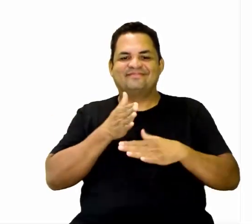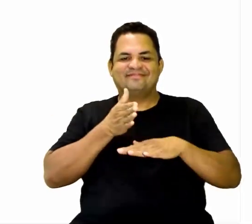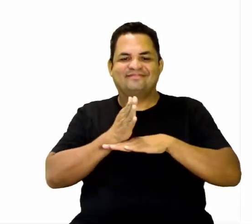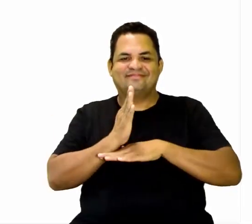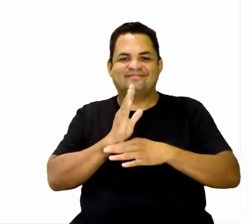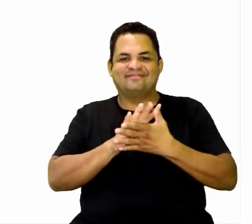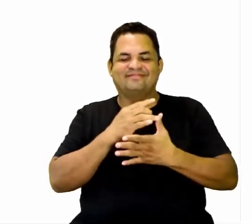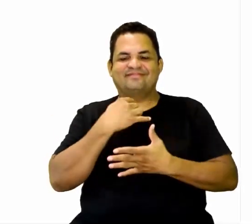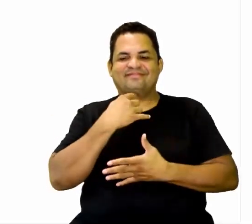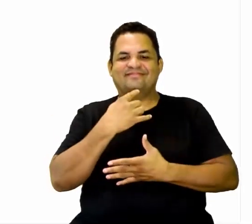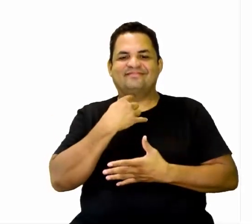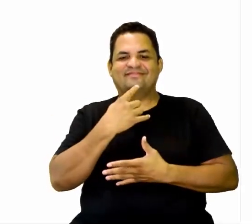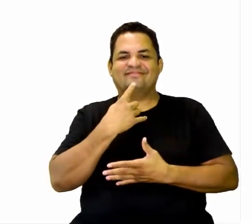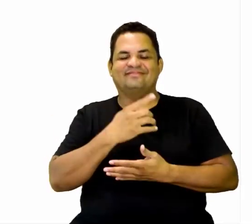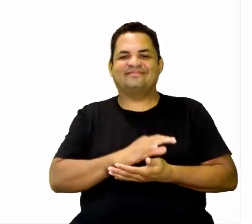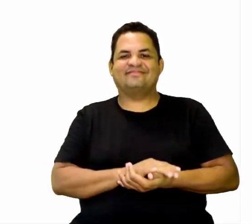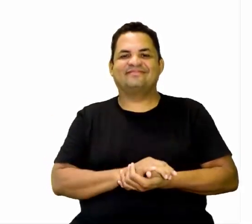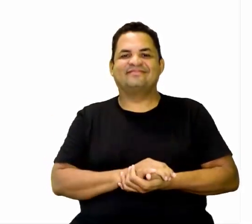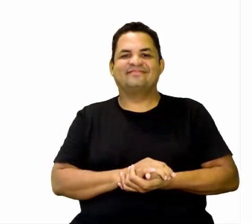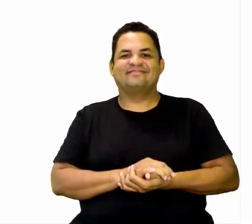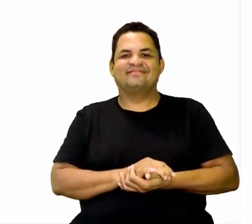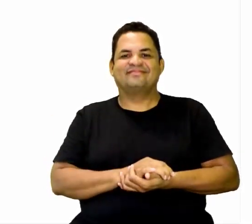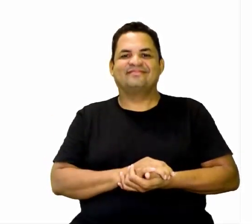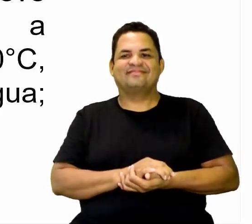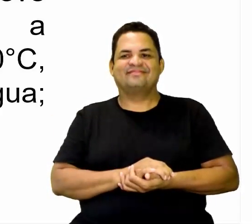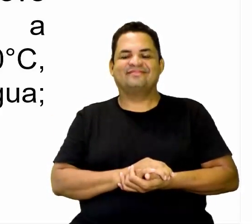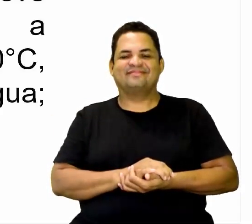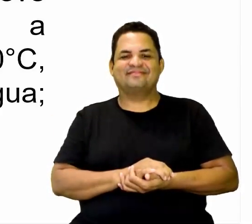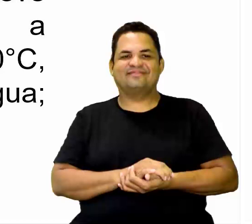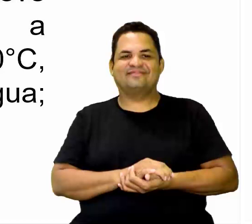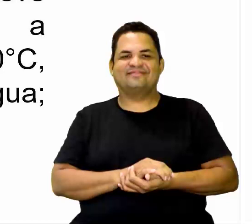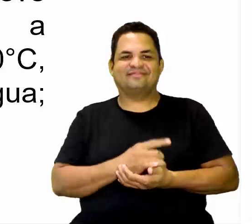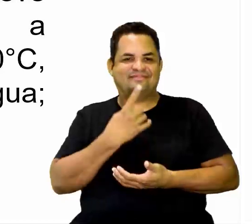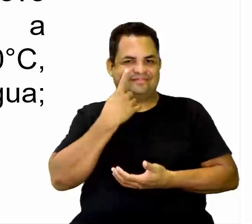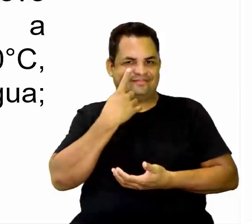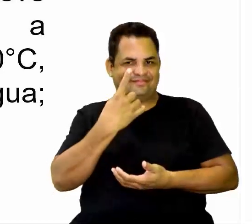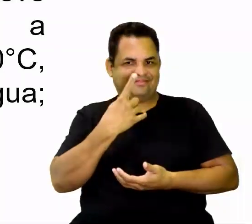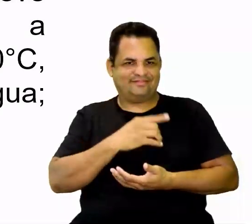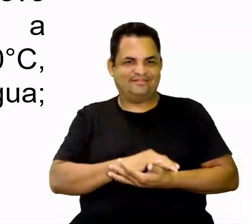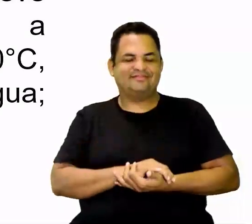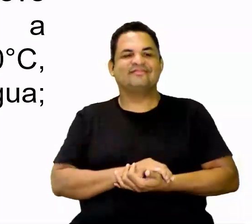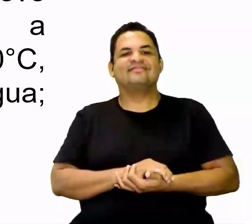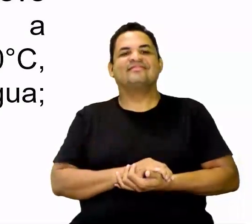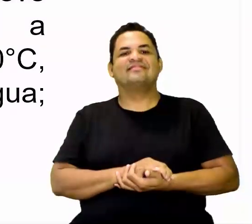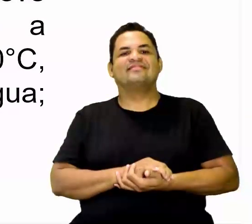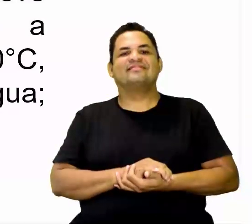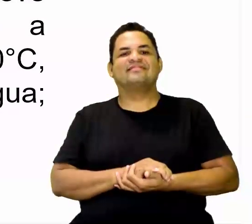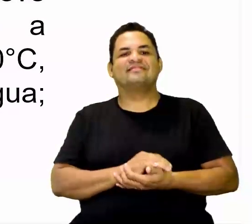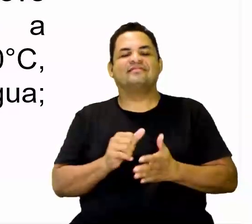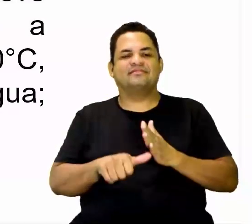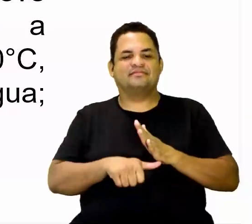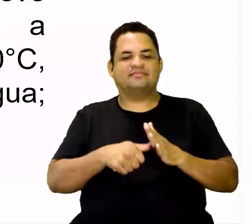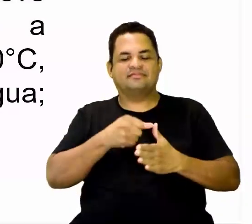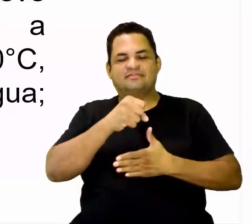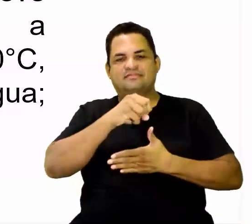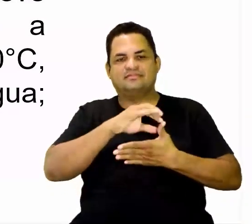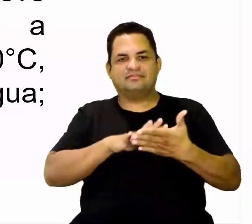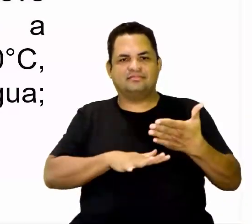tirando dúvidas. E no tirando dúvidas, olha só, lá na primeira